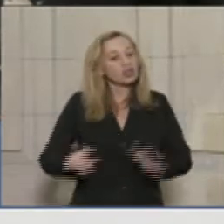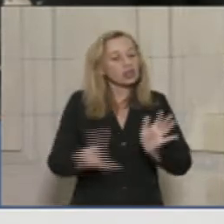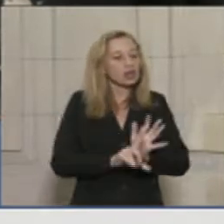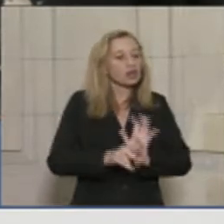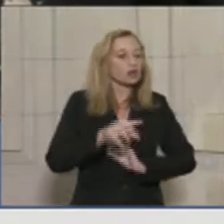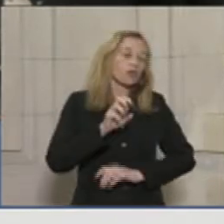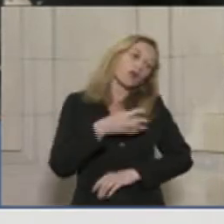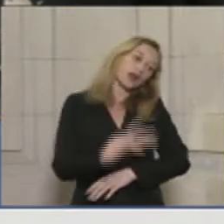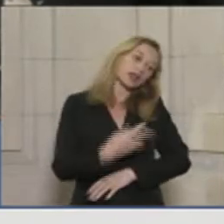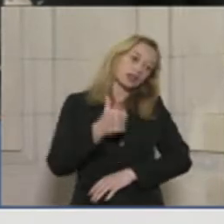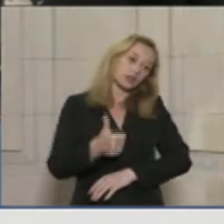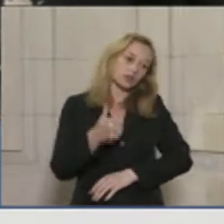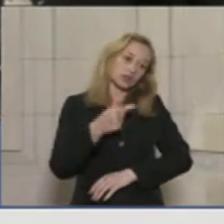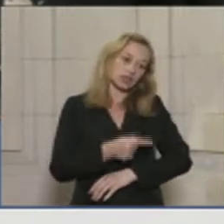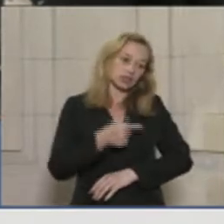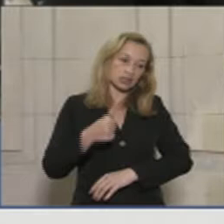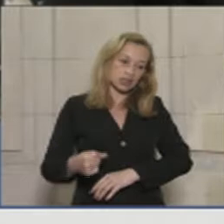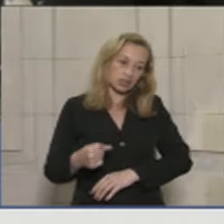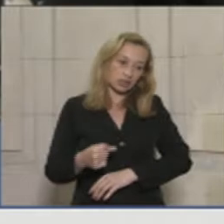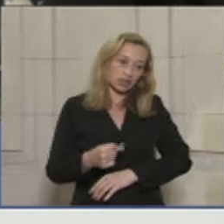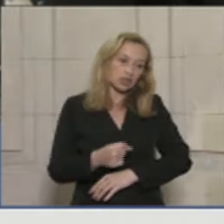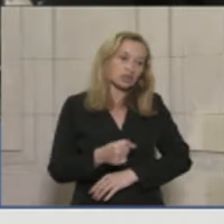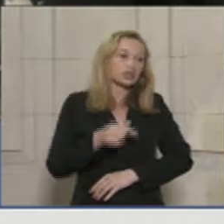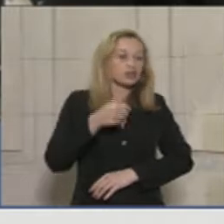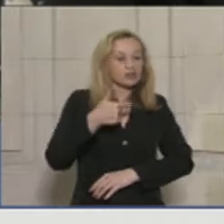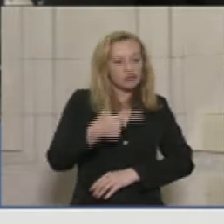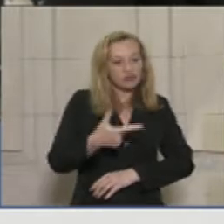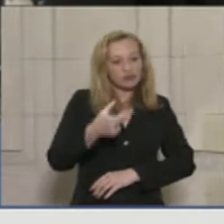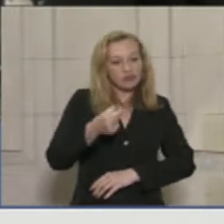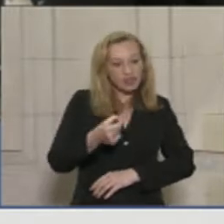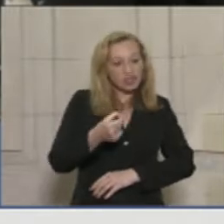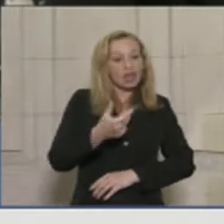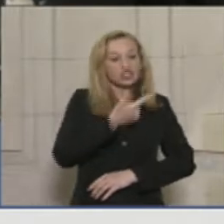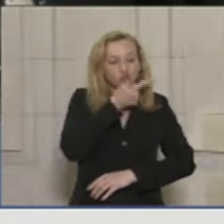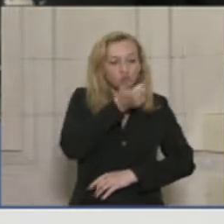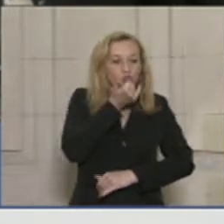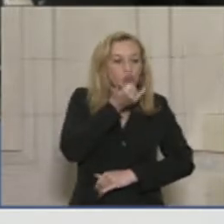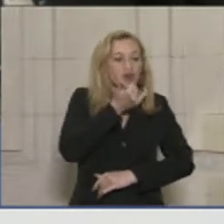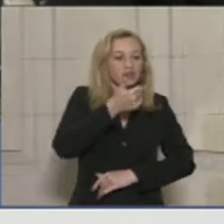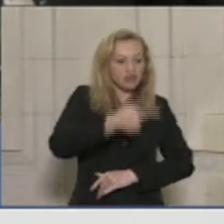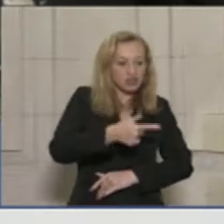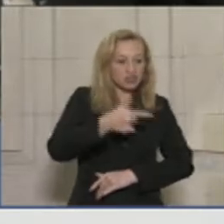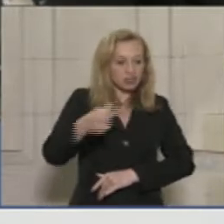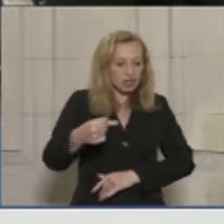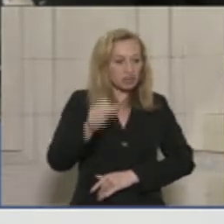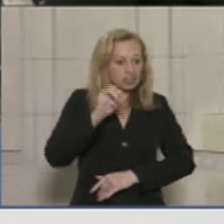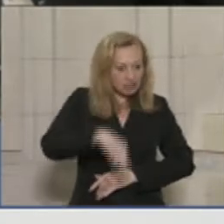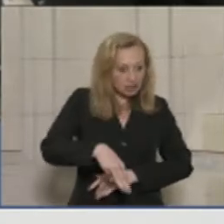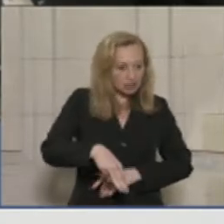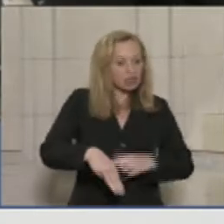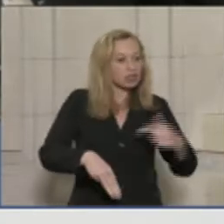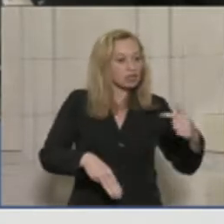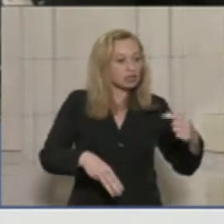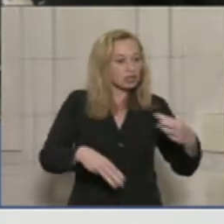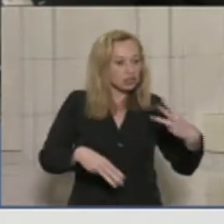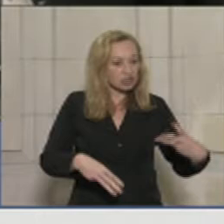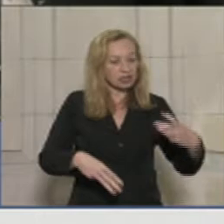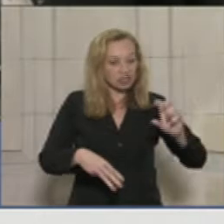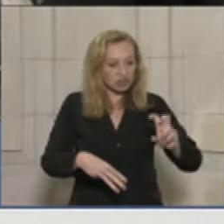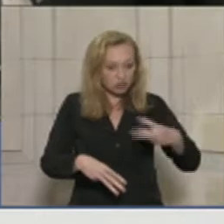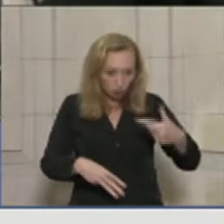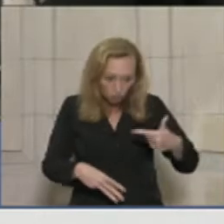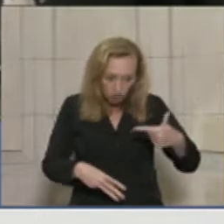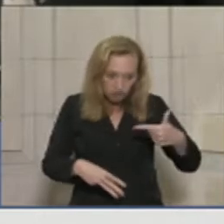lei 4177, 27 sim e 32 não.